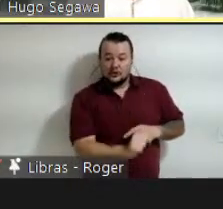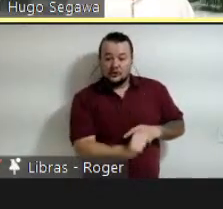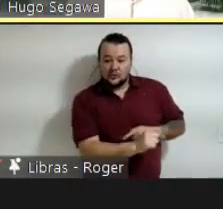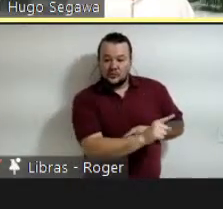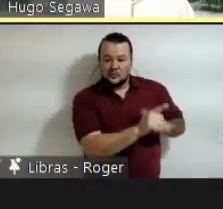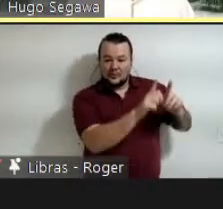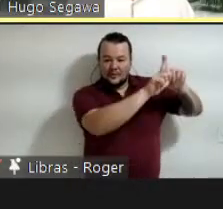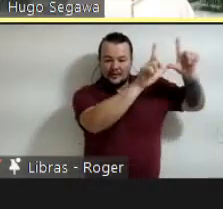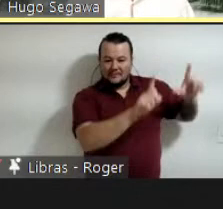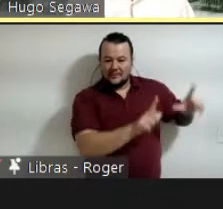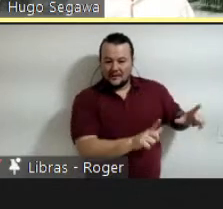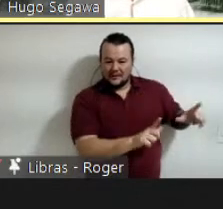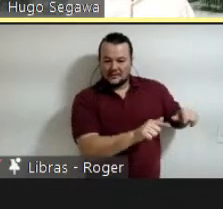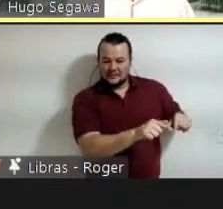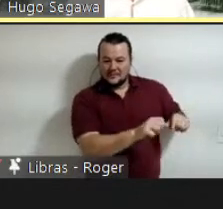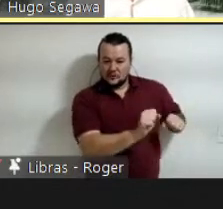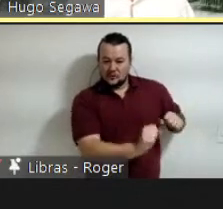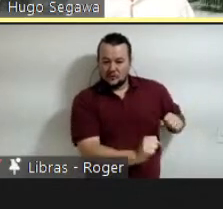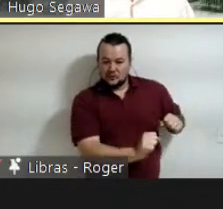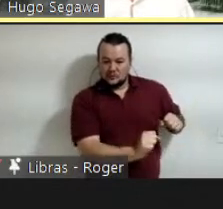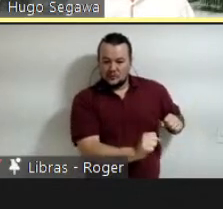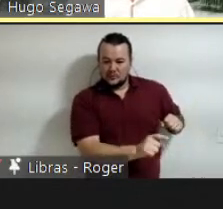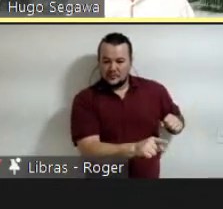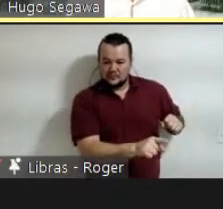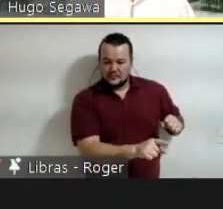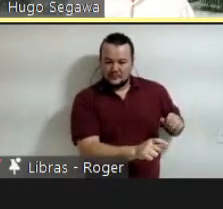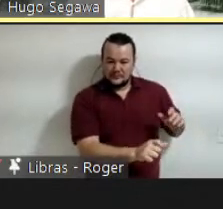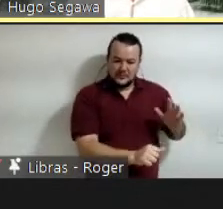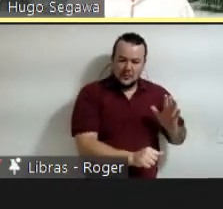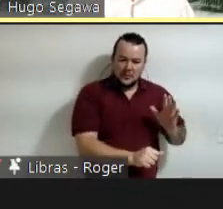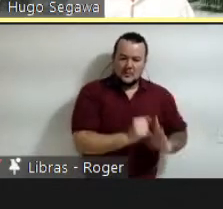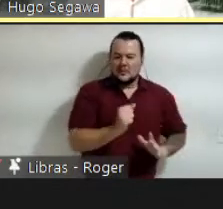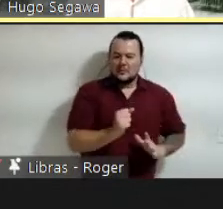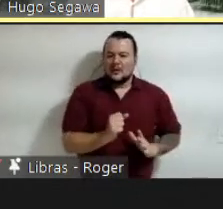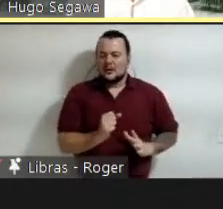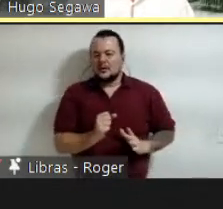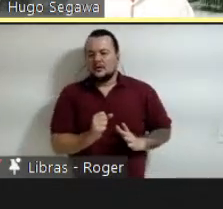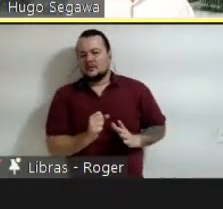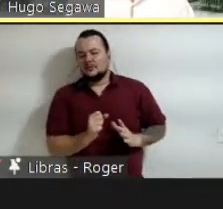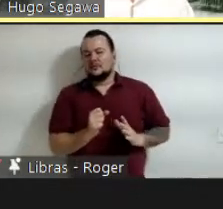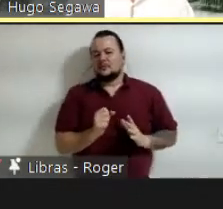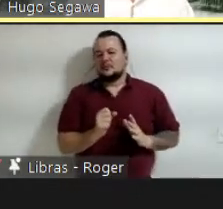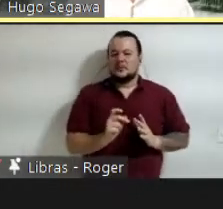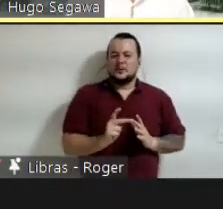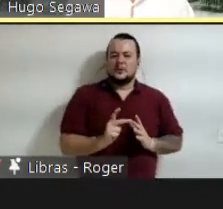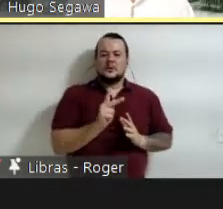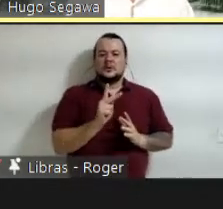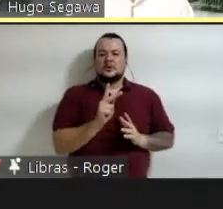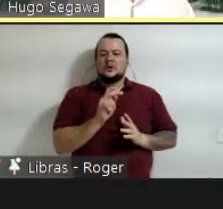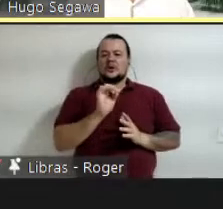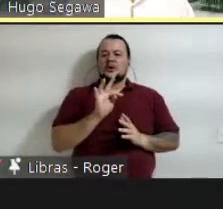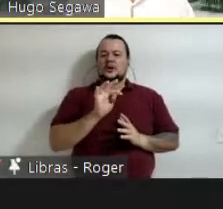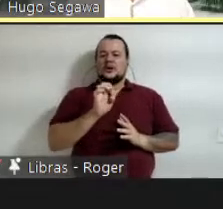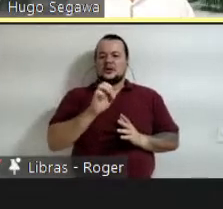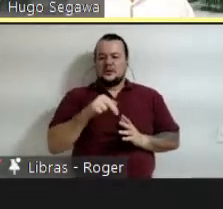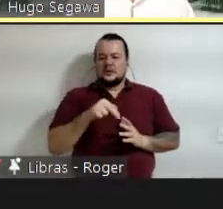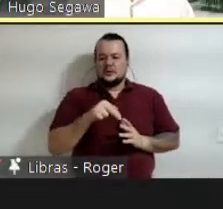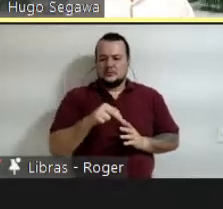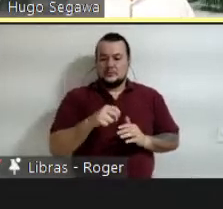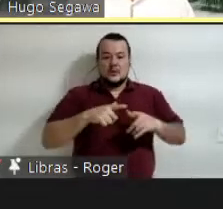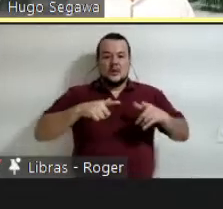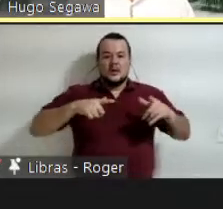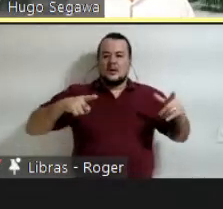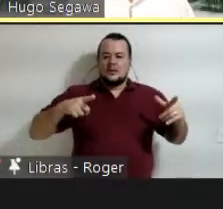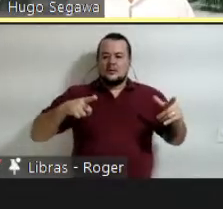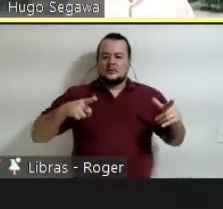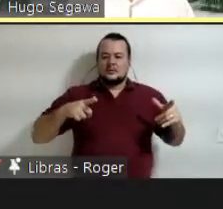Este é um dos primeiros, se não o primeiro, curtain wall em grande escala no mundo. Curtain wall é uma